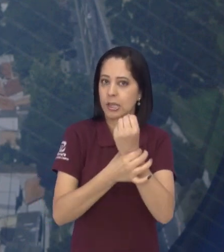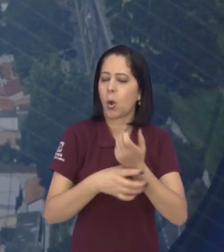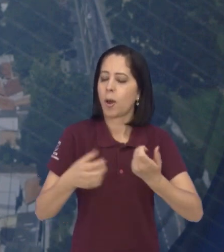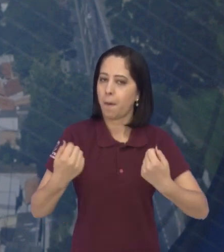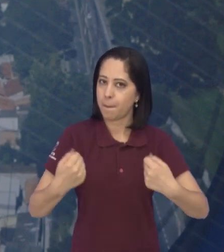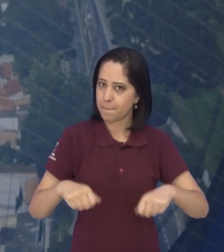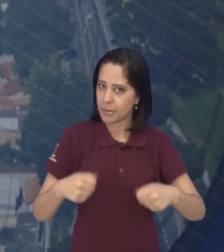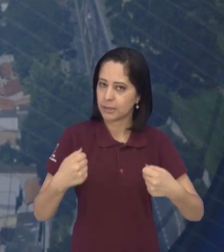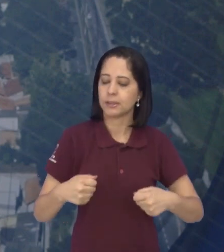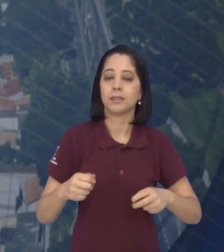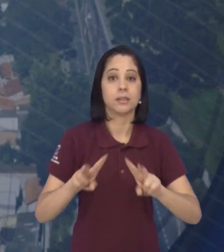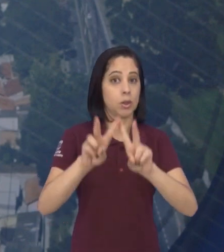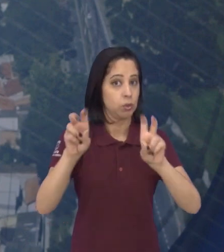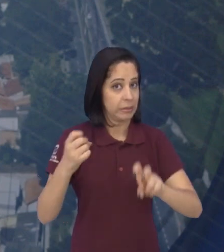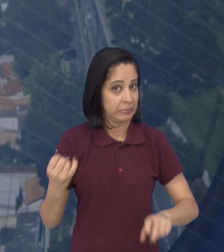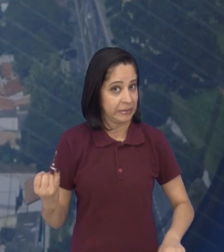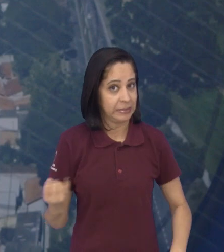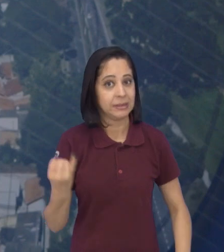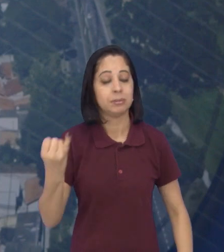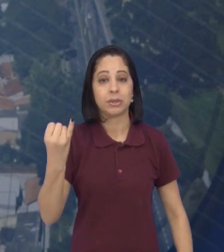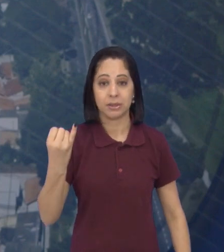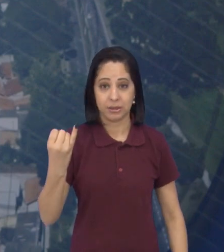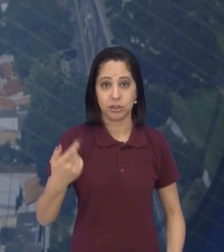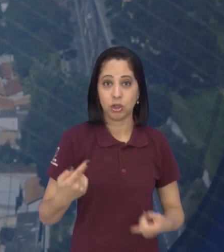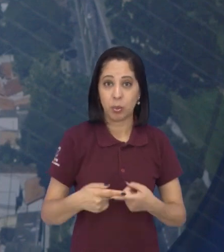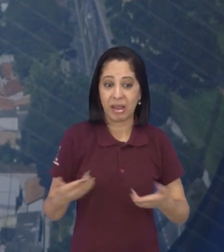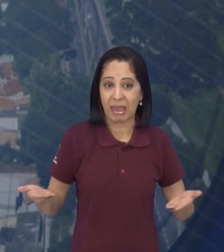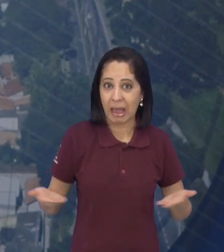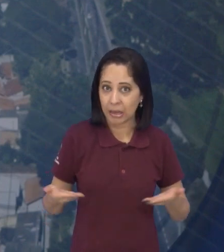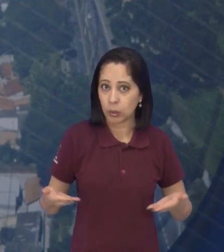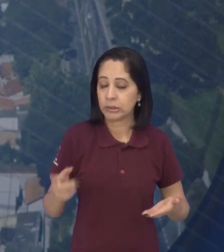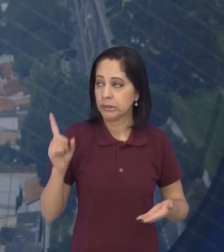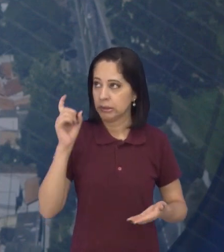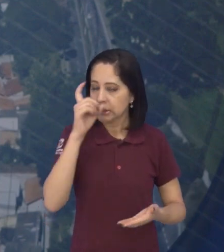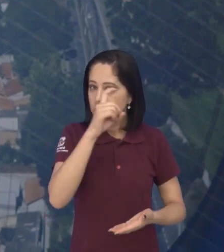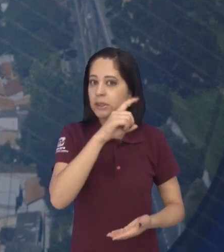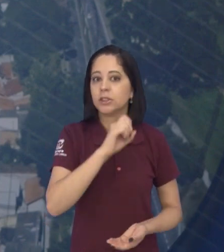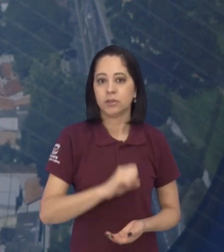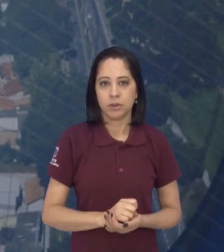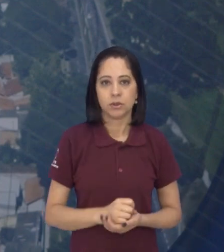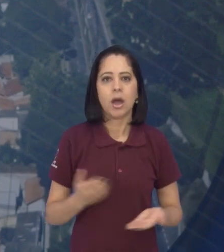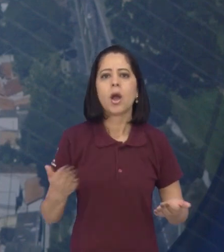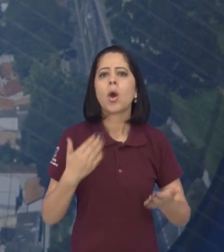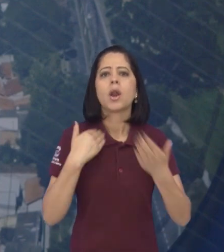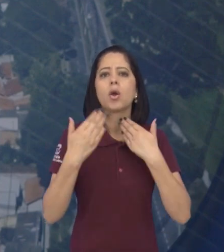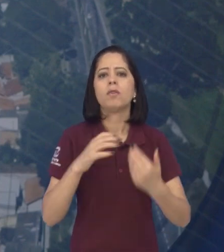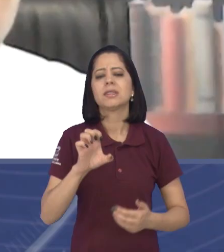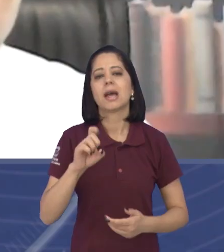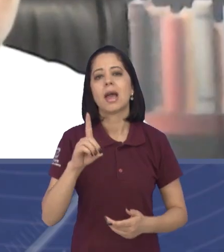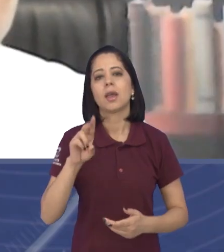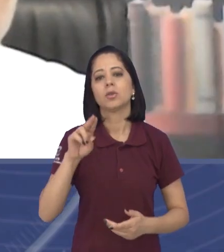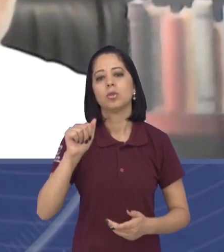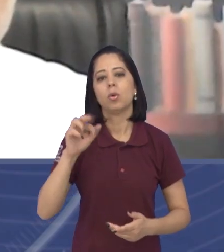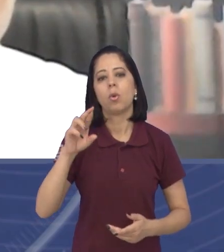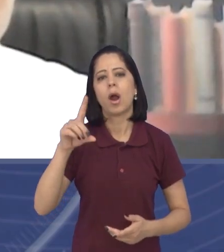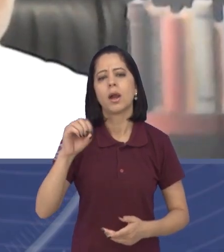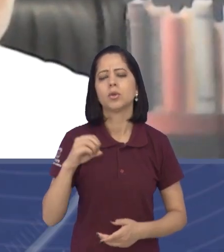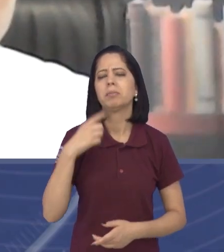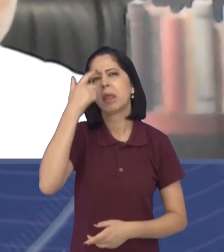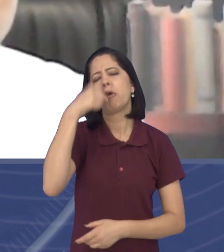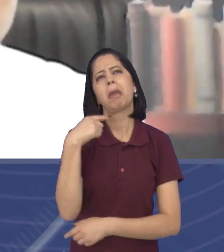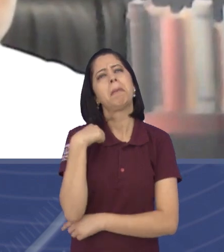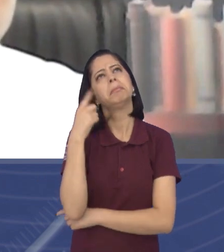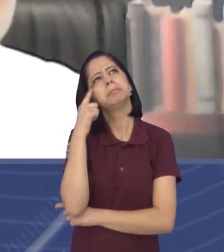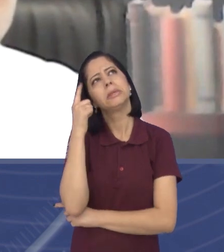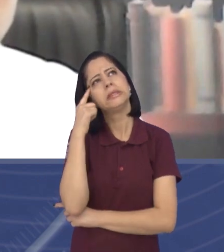pertinente, principalmente nos dias atuais. Quero voltar a falar com o Eduardo. Eduardo, fiquei pensando aqui,